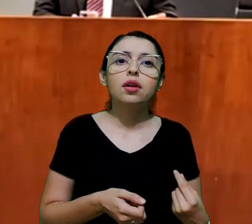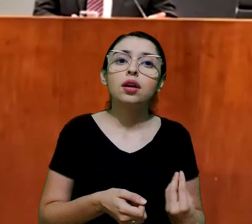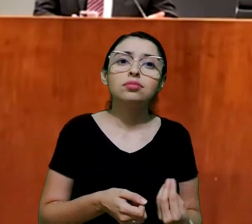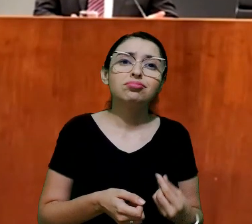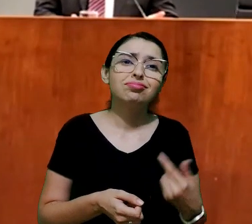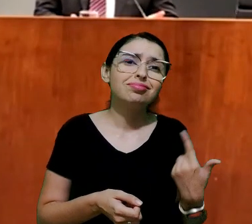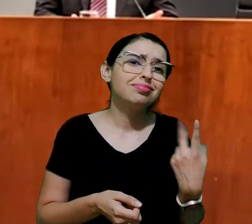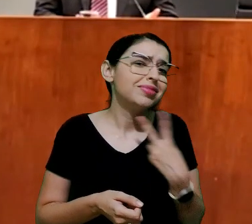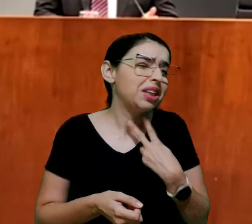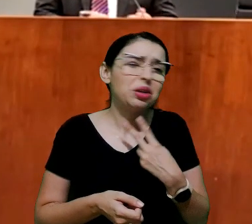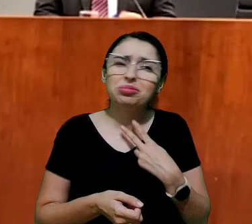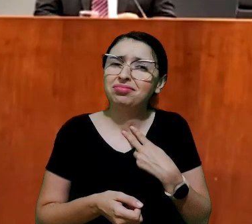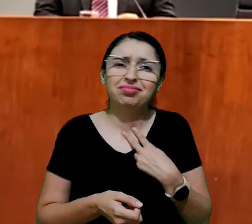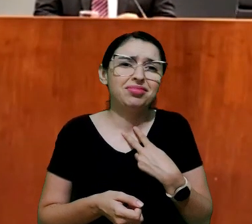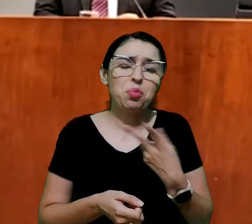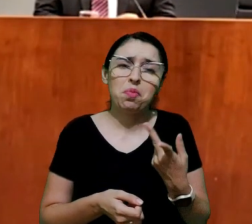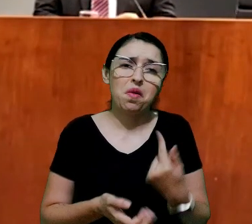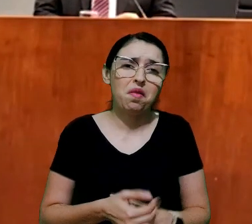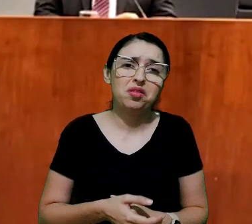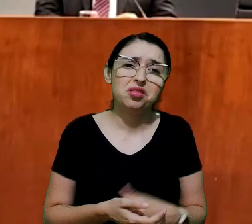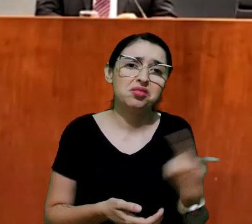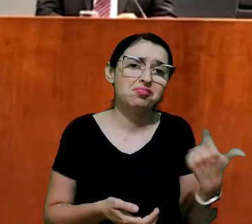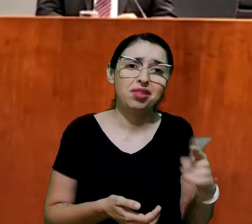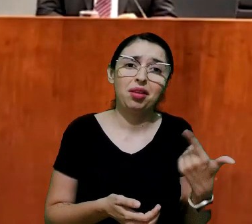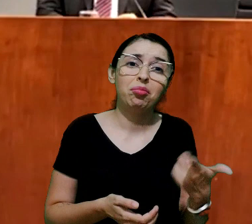existe, não existe isso.